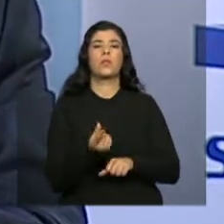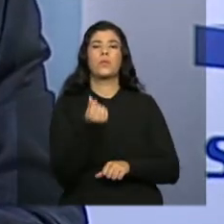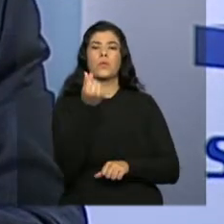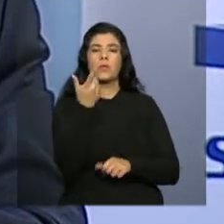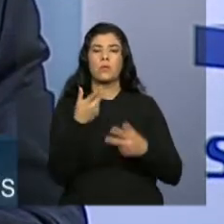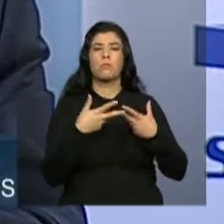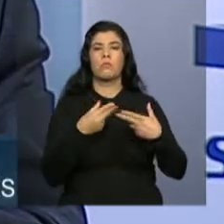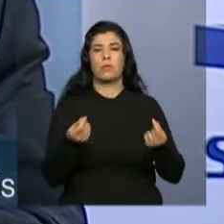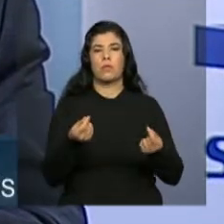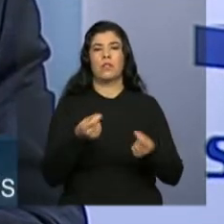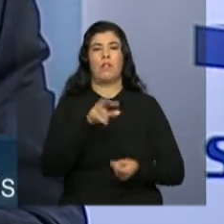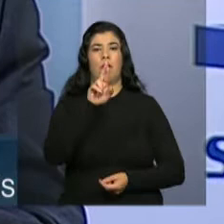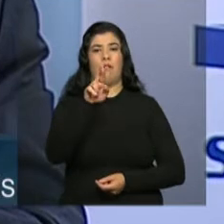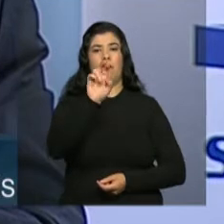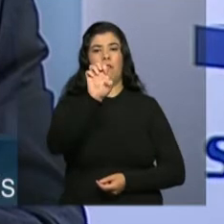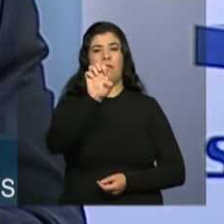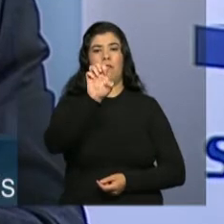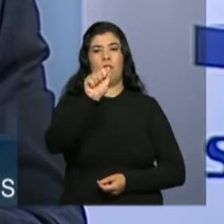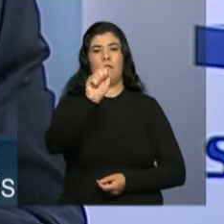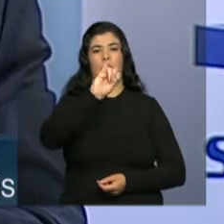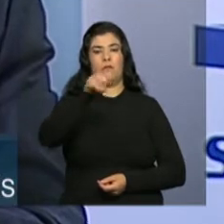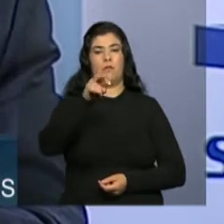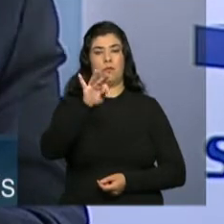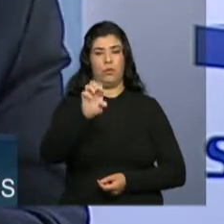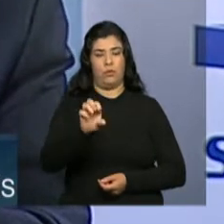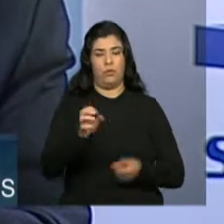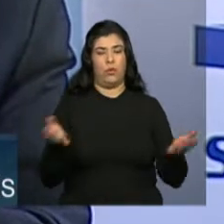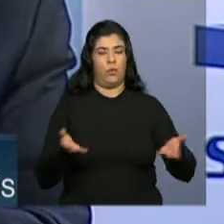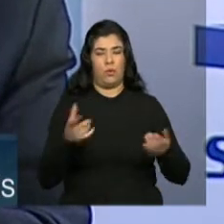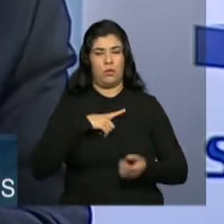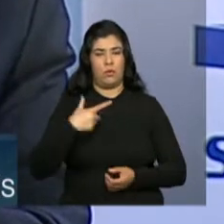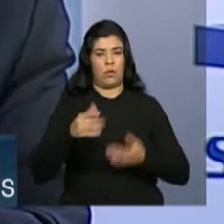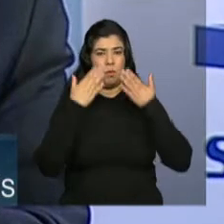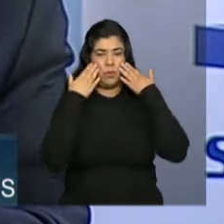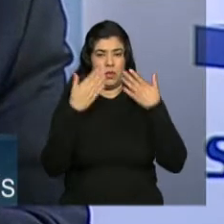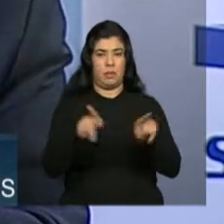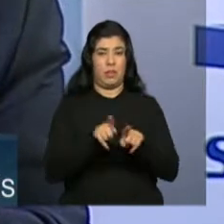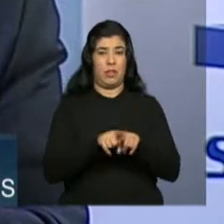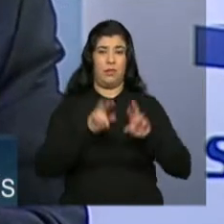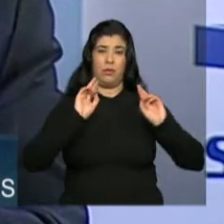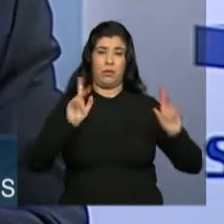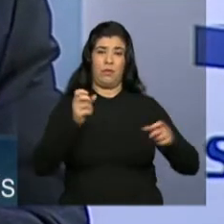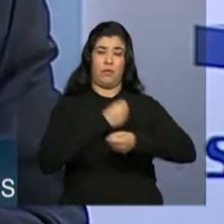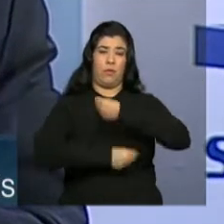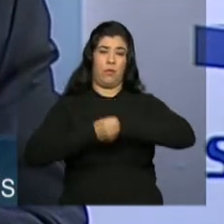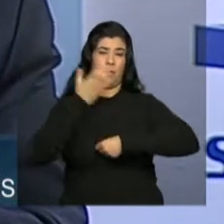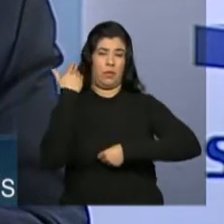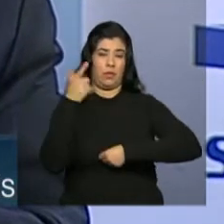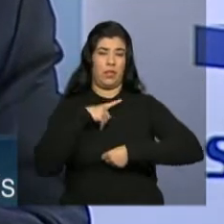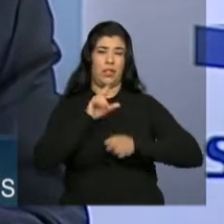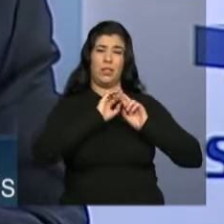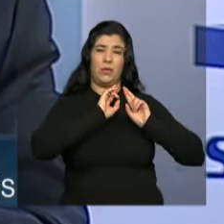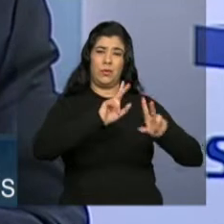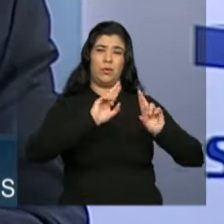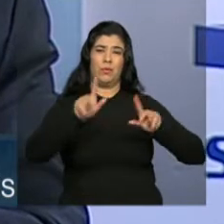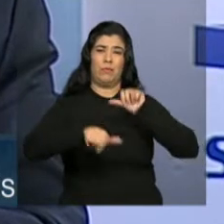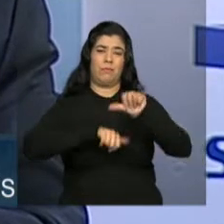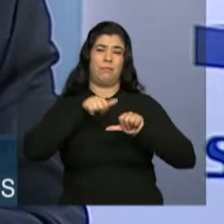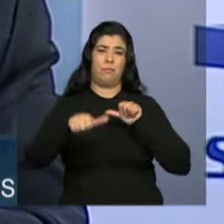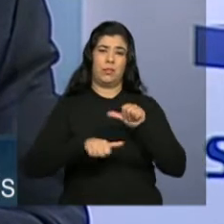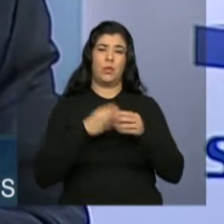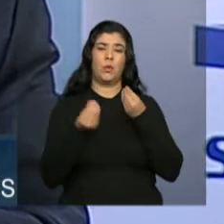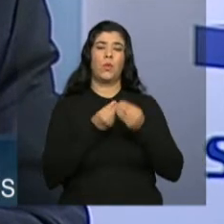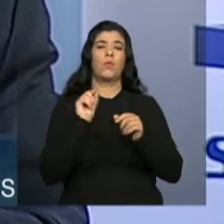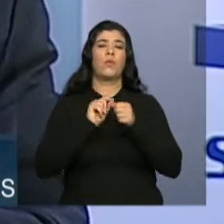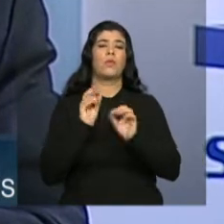divulgação prévia hoje nós vamos divulgar o wi-fi porque diferente dos anos anteriores A gente tem uma série de mudanças que foram realizadas na